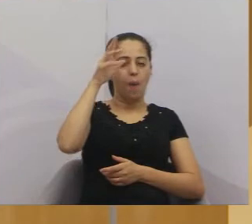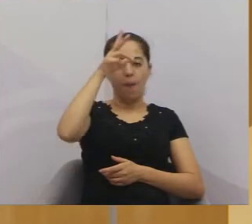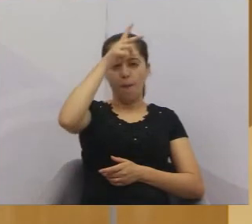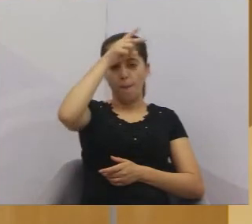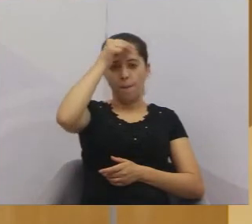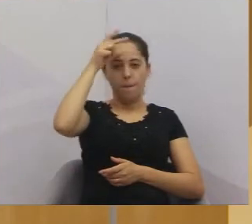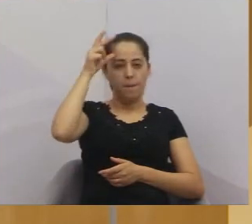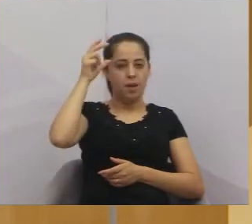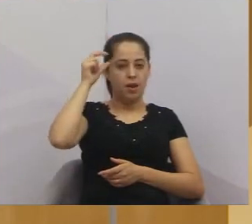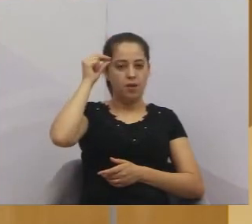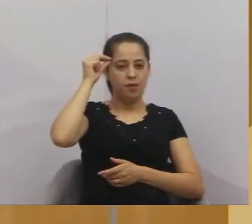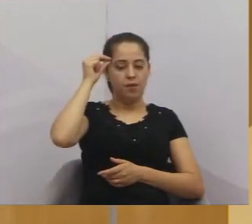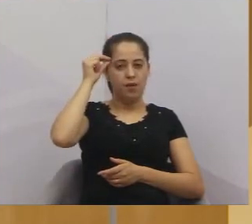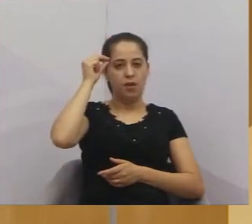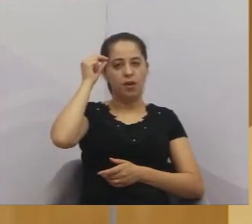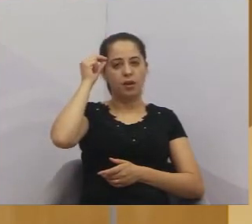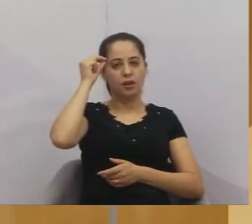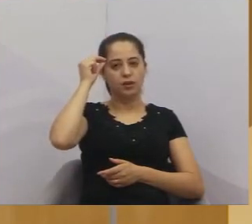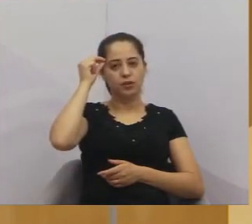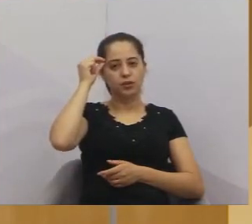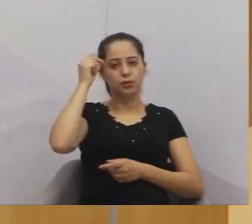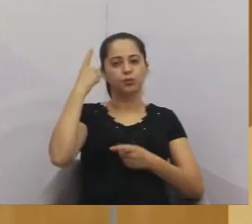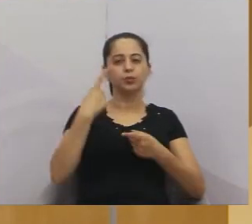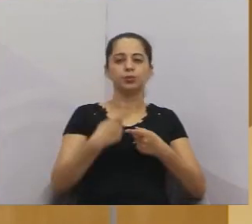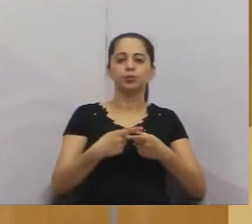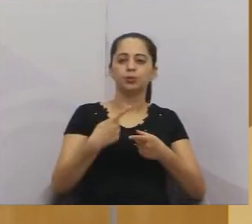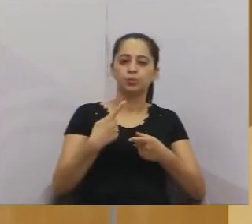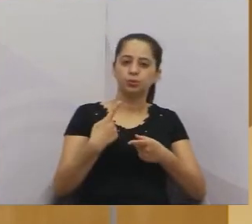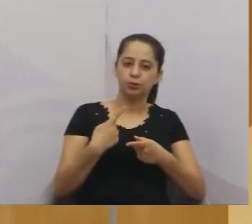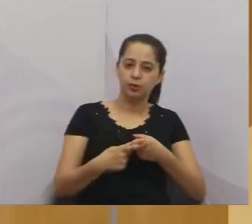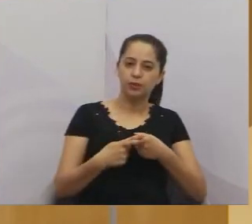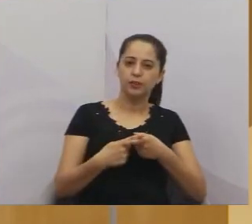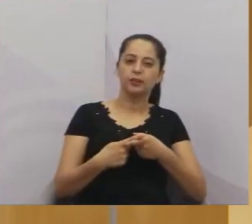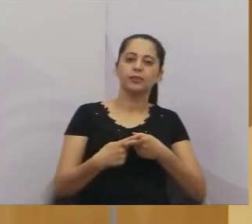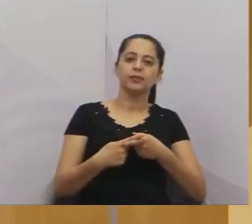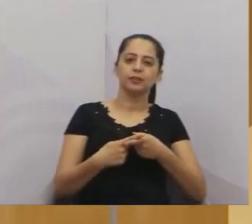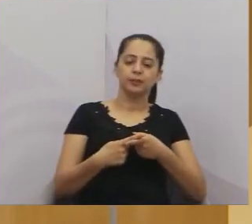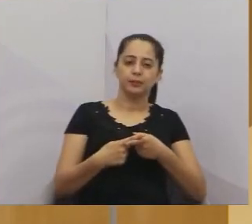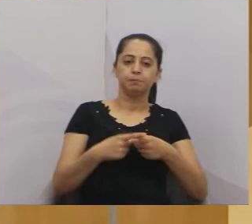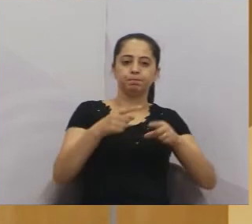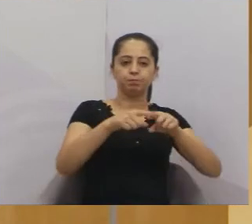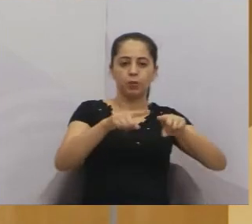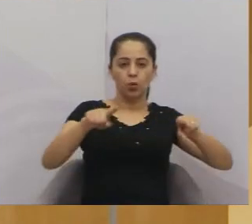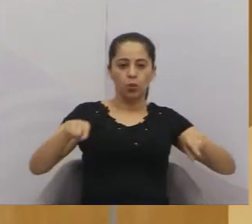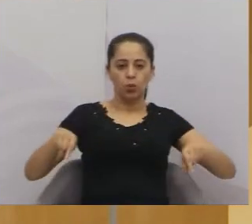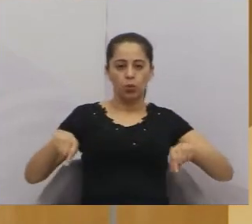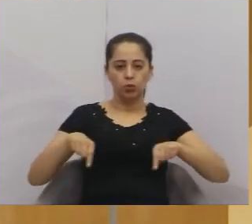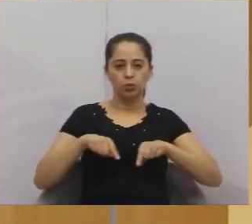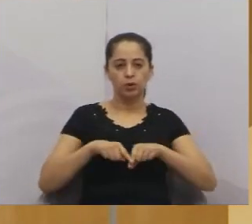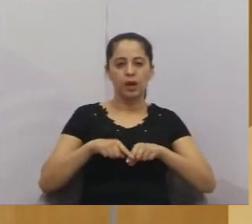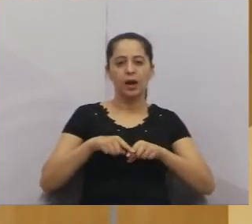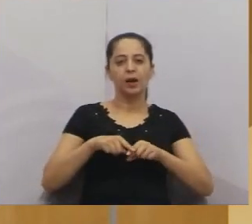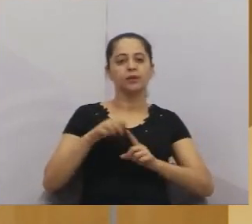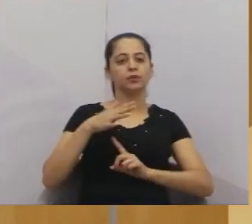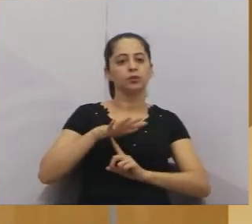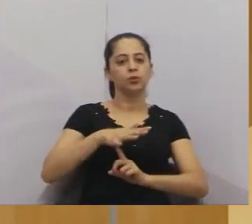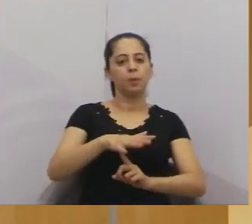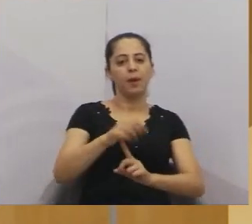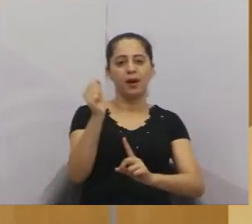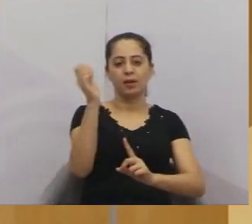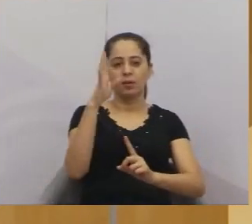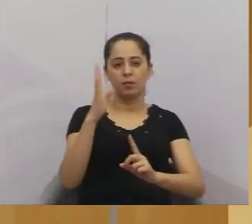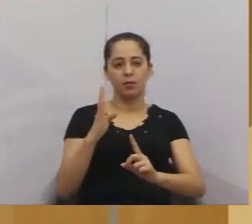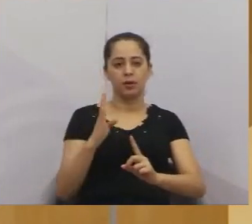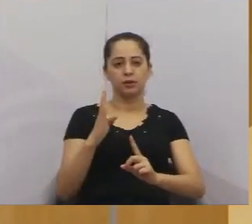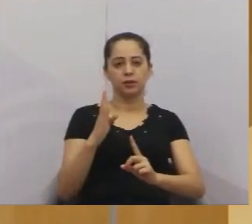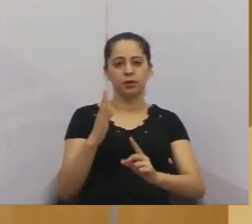uma indicação para que no espaço ali do Parque Brasil, o espaço do Parque Brasil fosse denominado